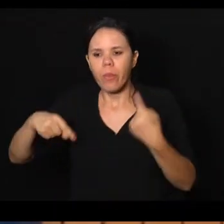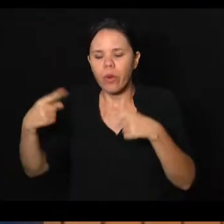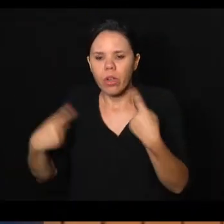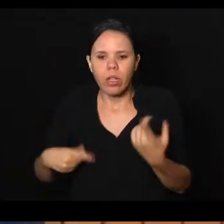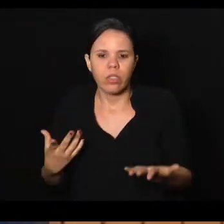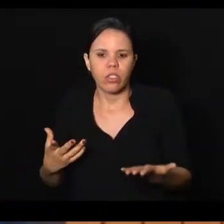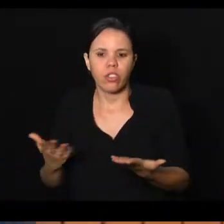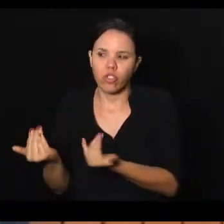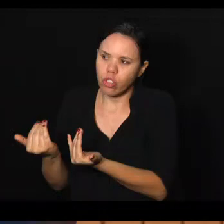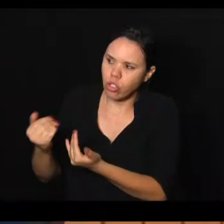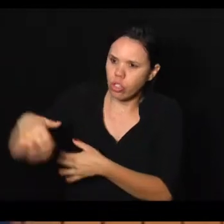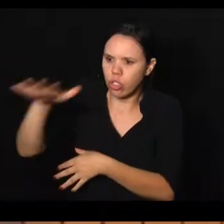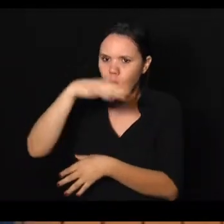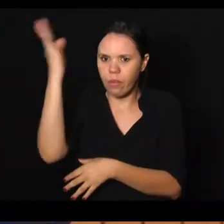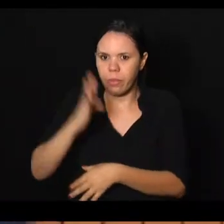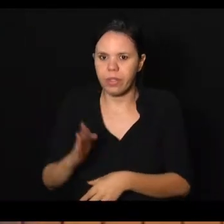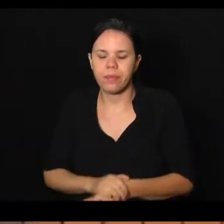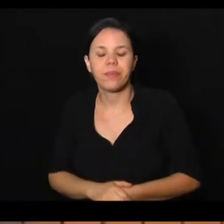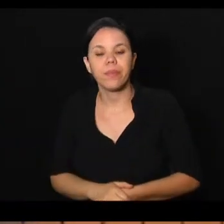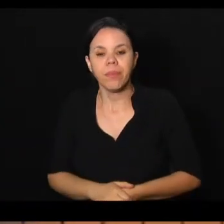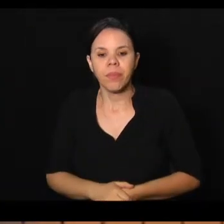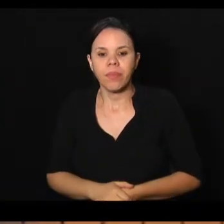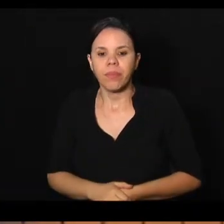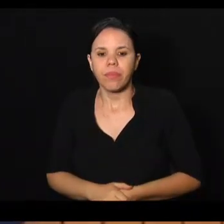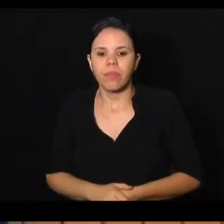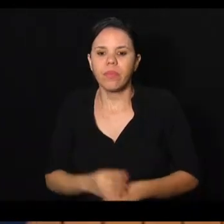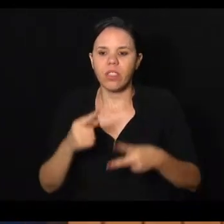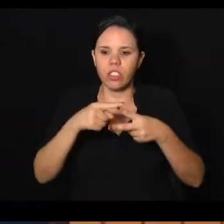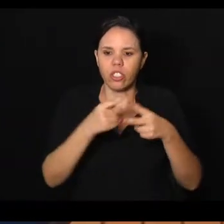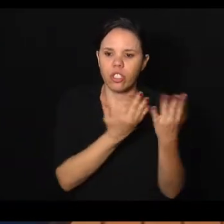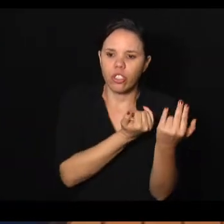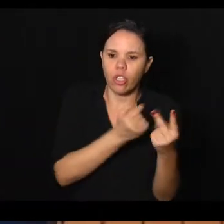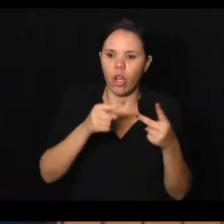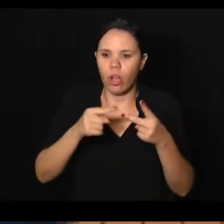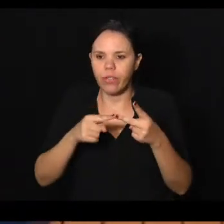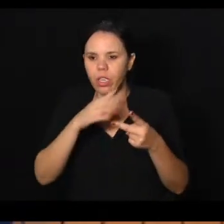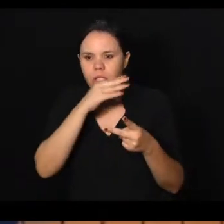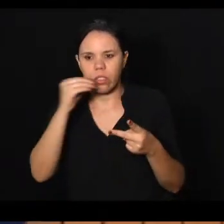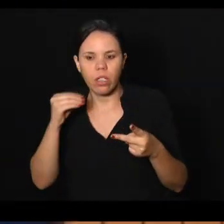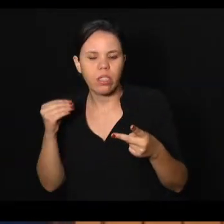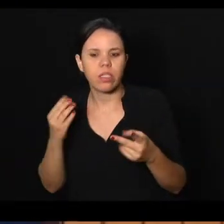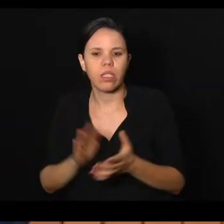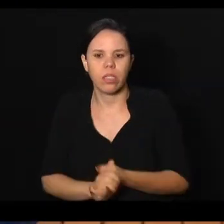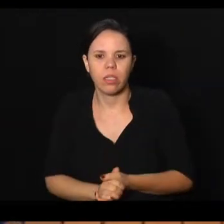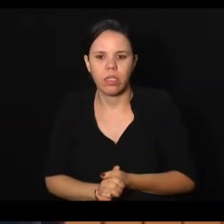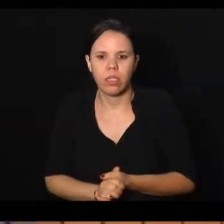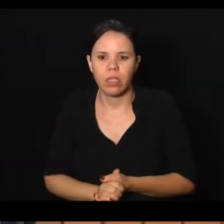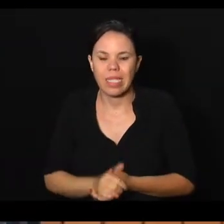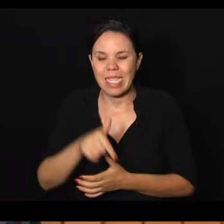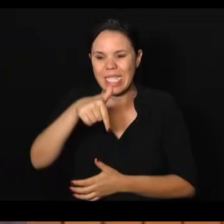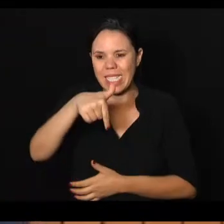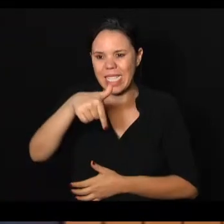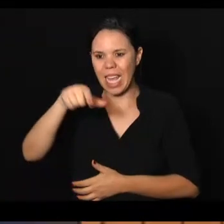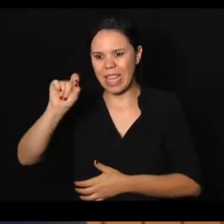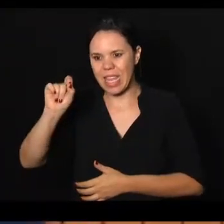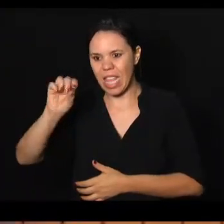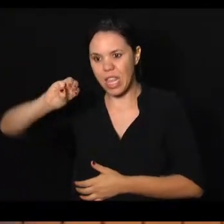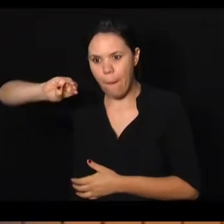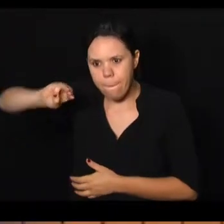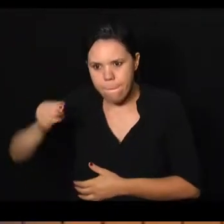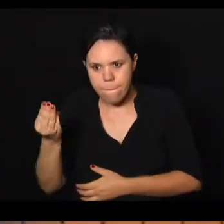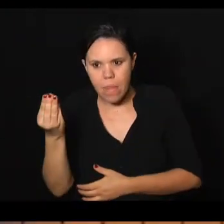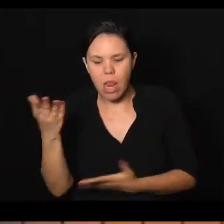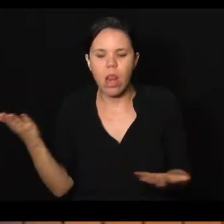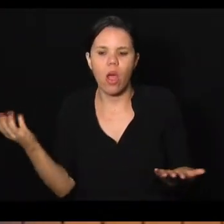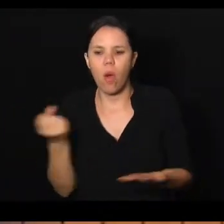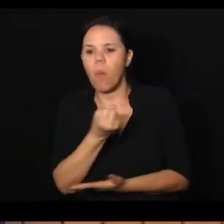brasileiros. Entre jovens e adolescentes, os números beiram a 70 milhões. E no meio